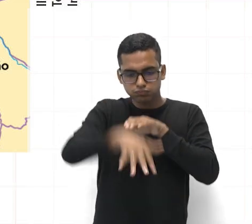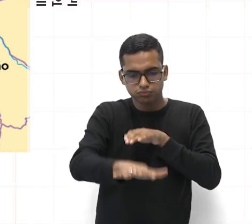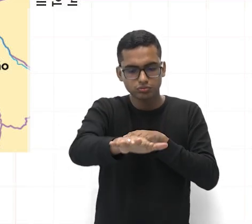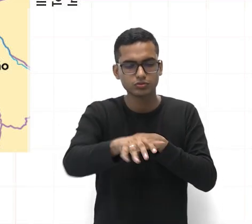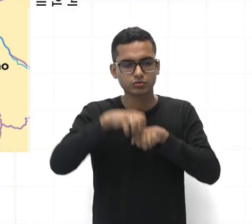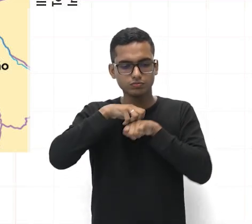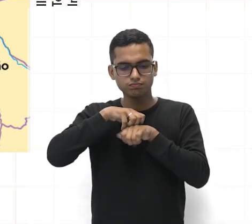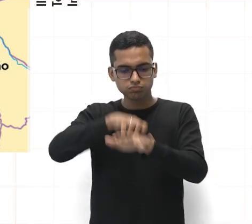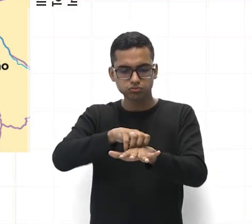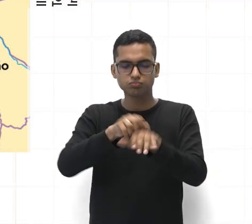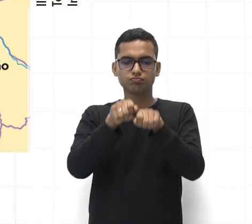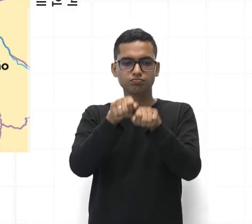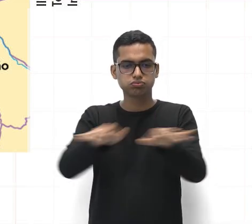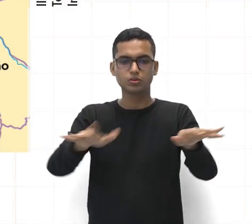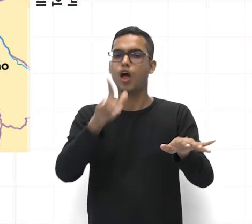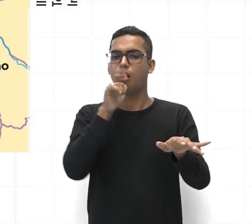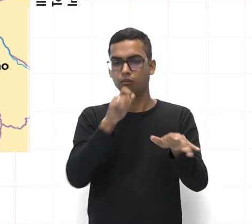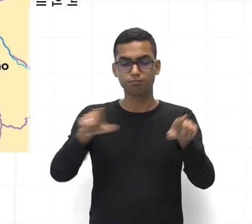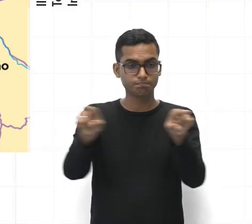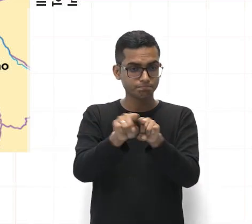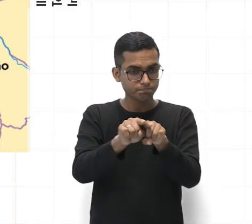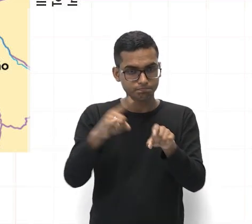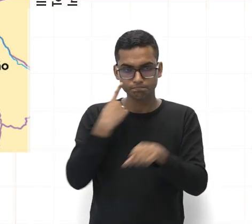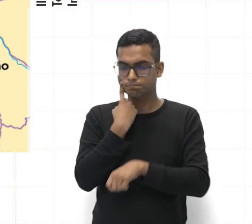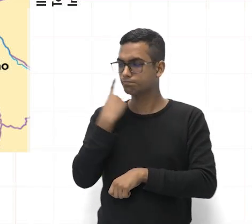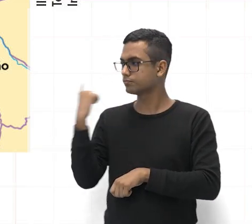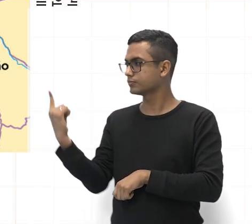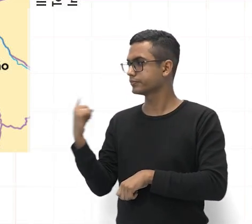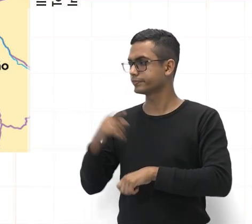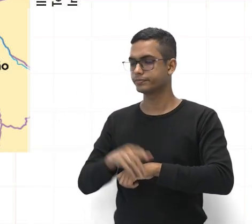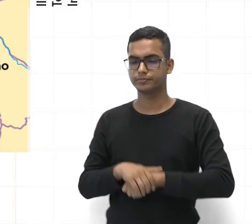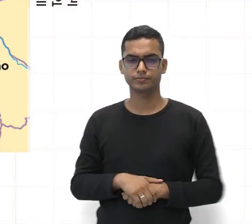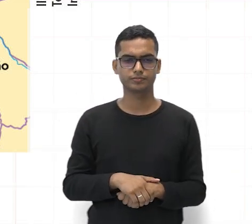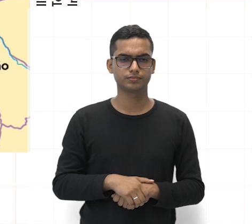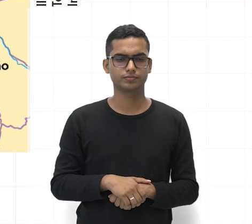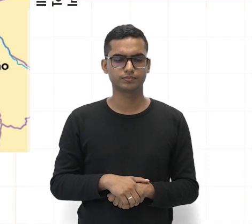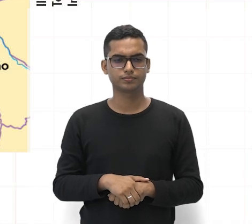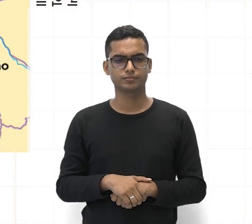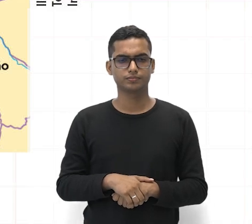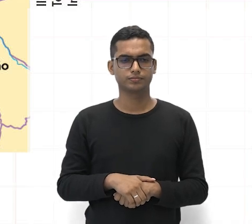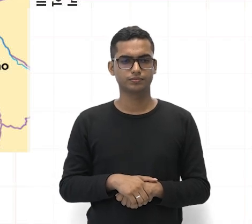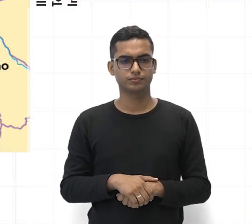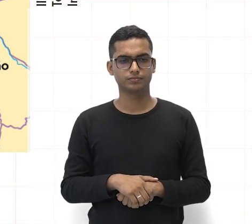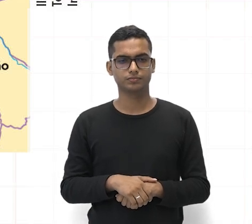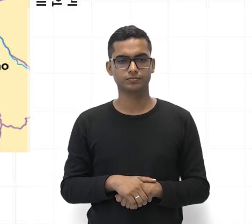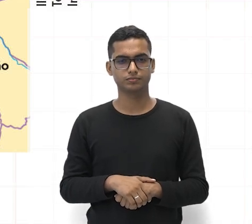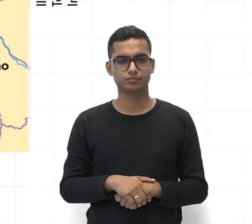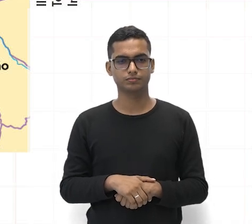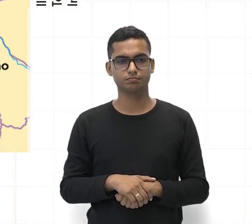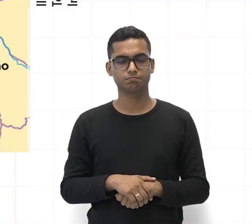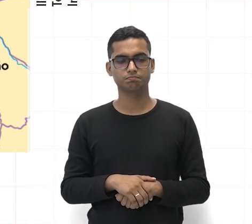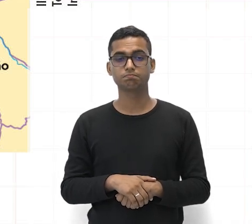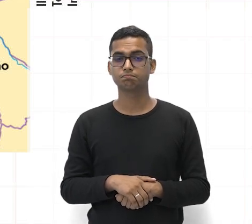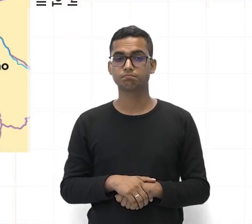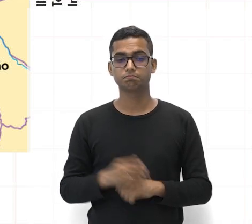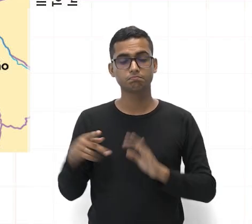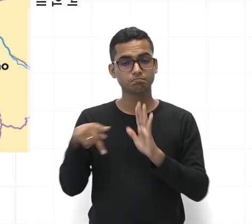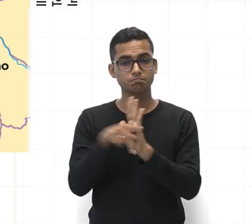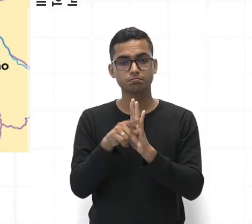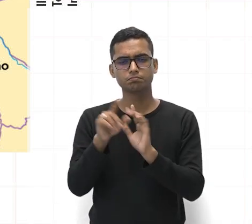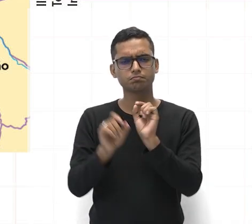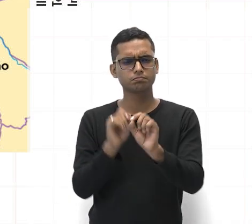uma classificação para as bacias hidrográficas de acordo com a sua drenagem. Então